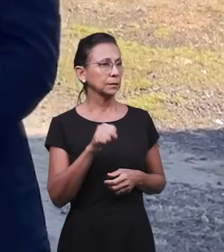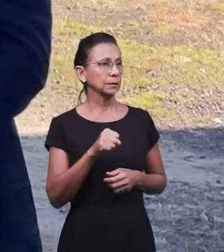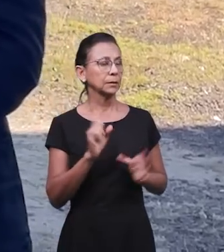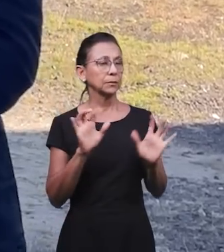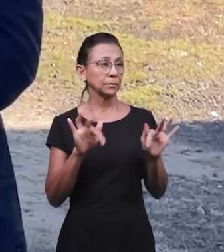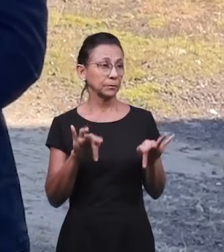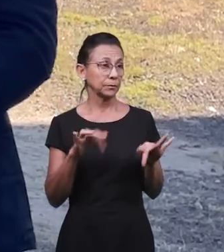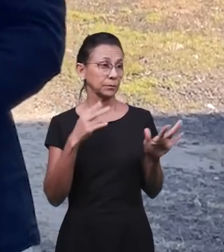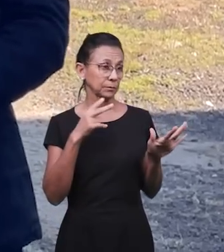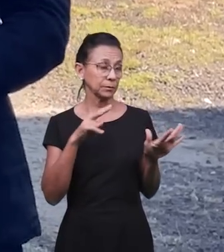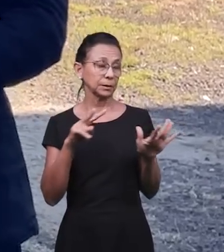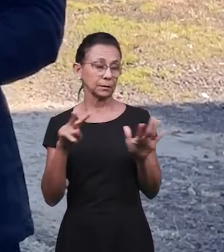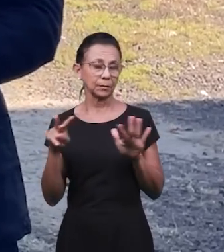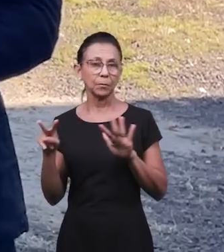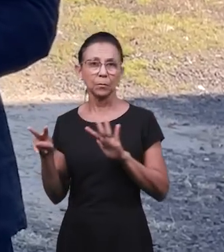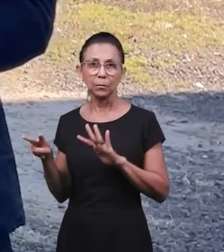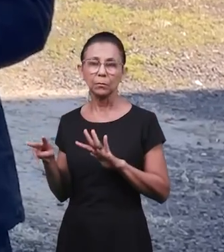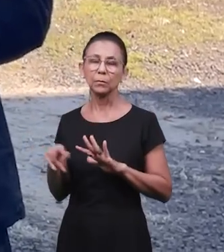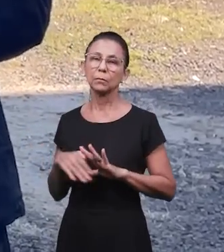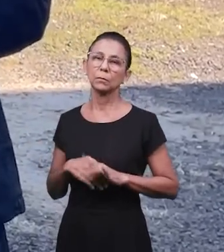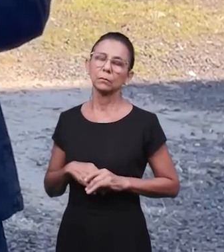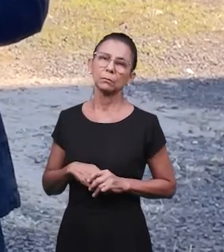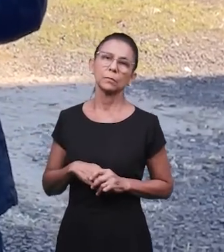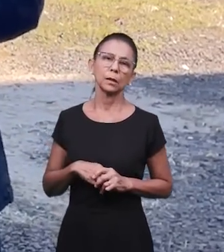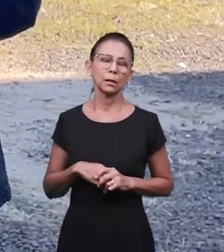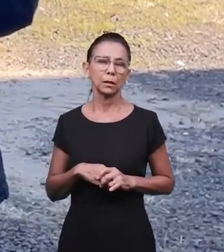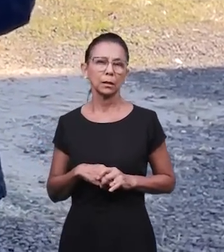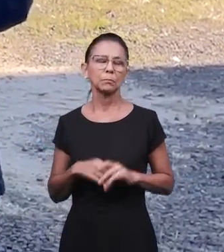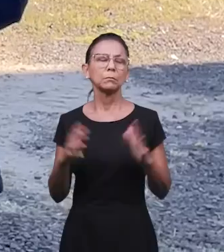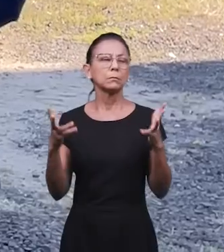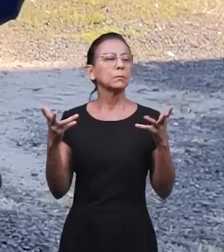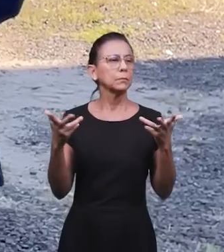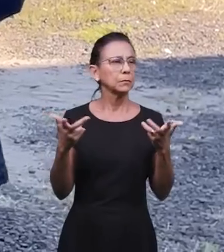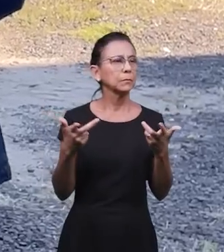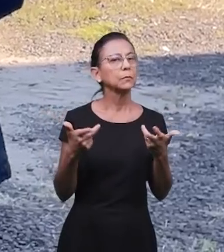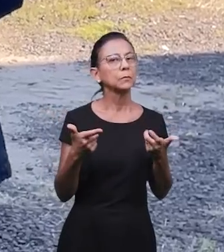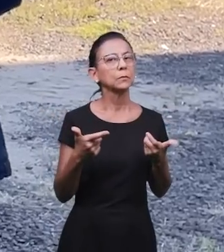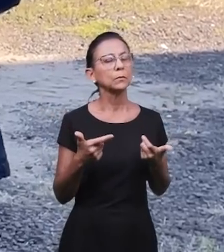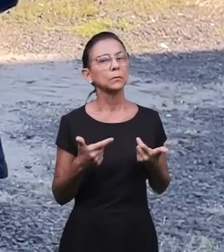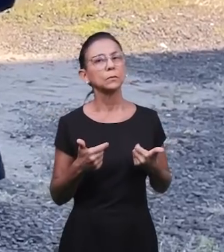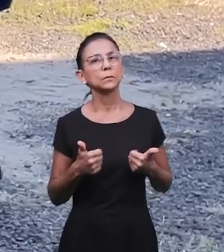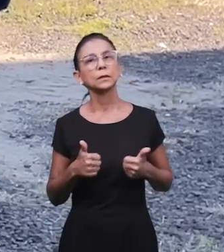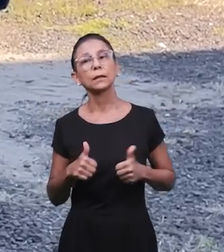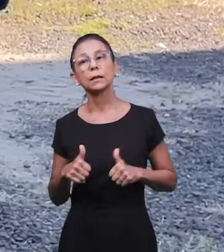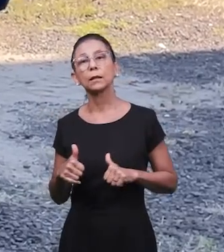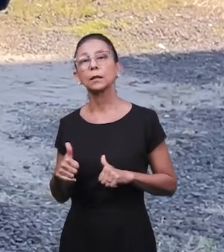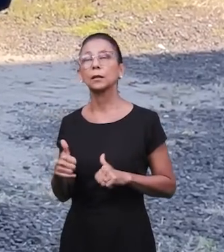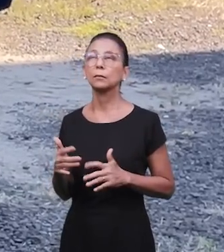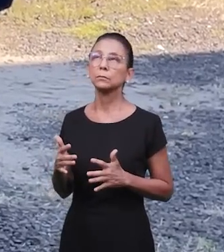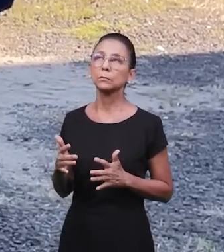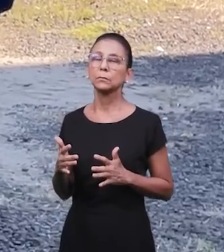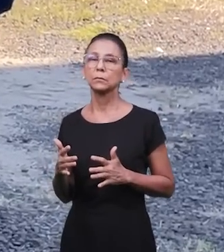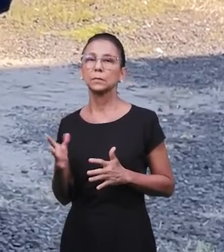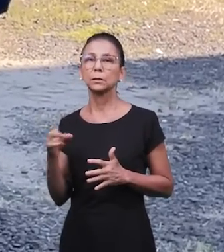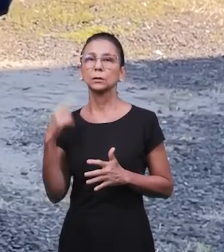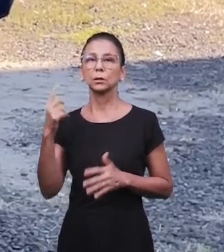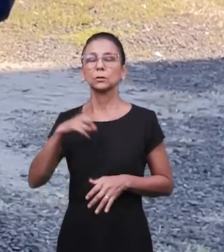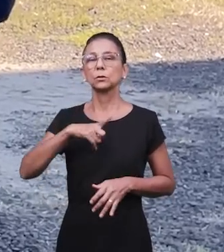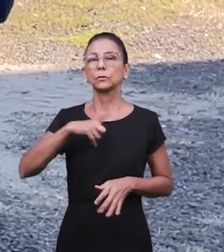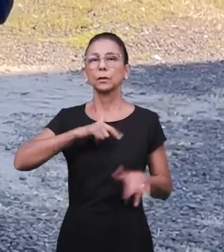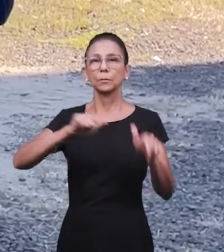esse final de semana ele está sendo maravilhoso porque nós tivemos o trabalho